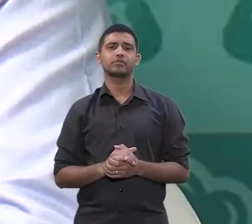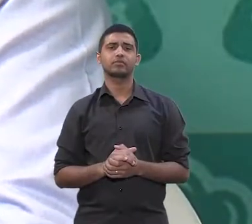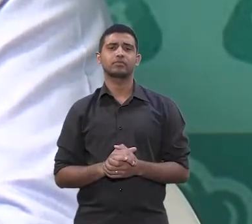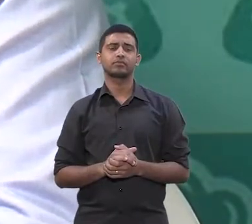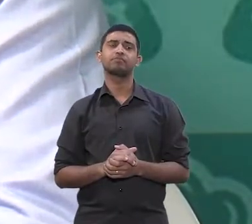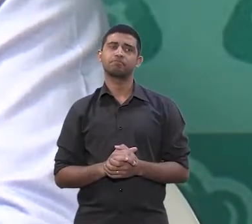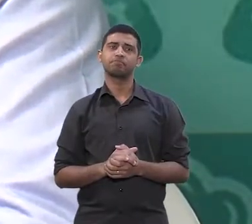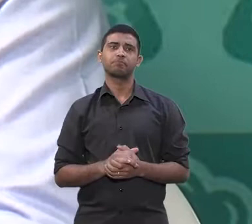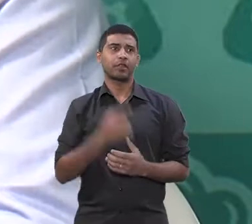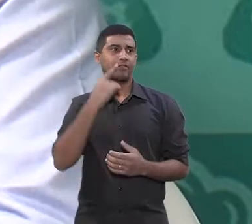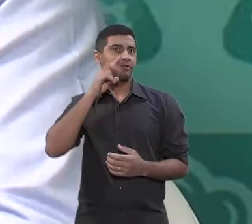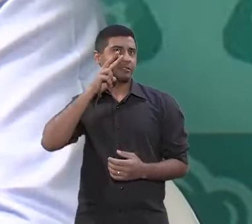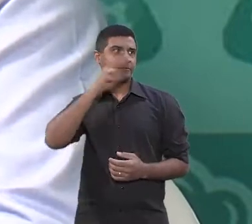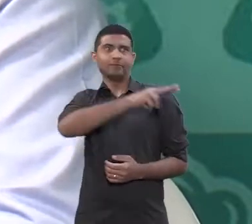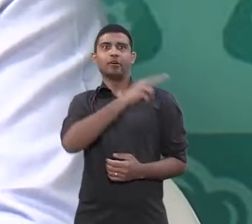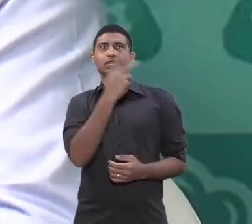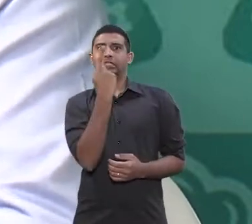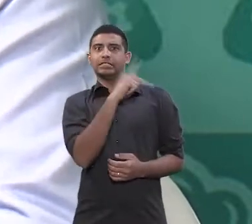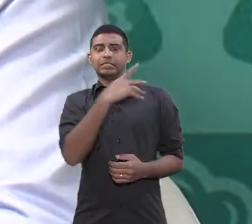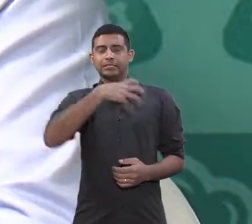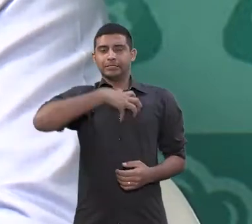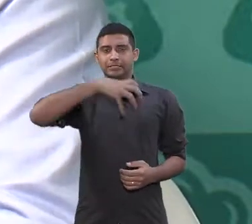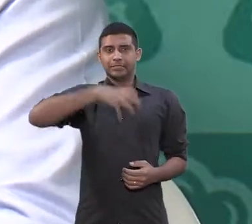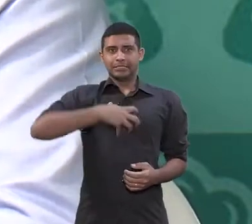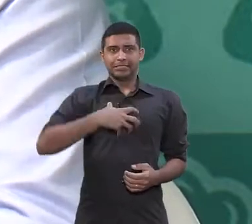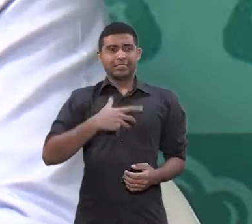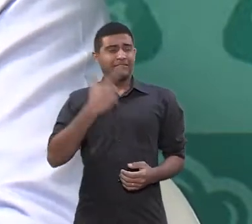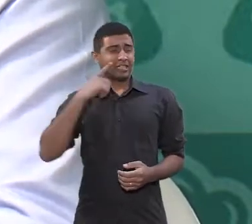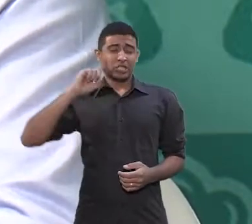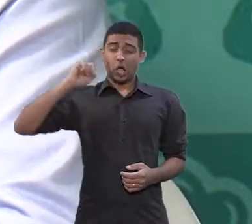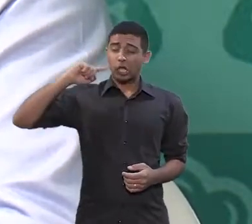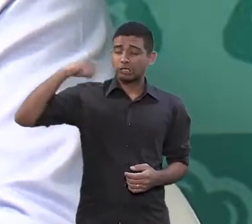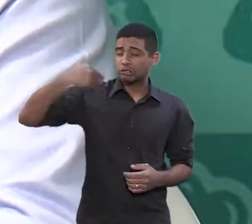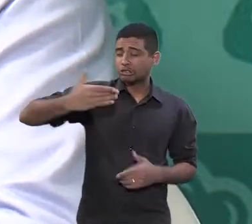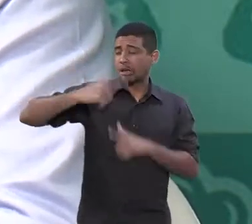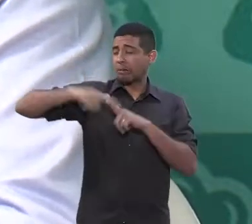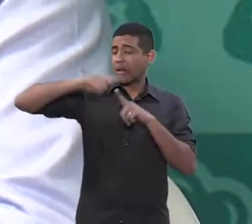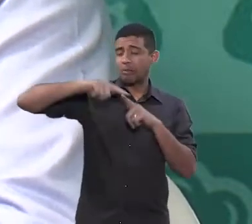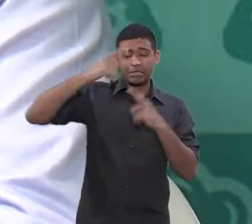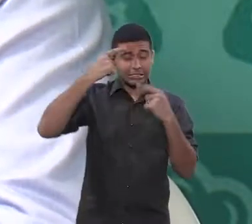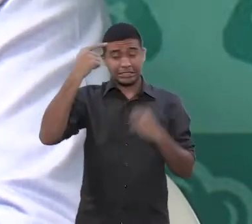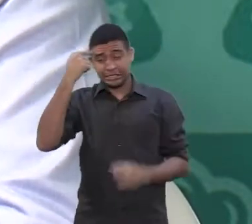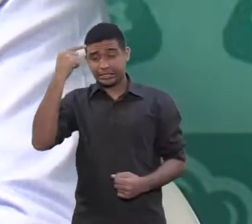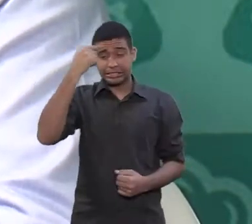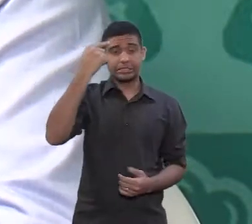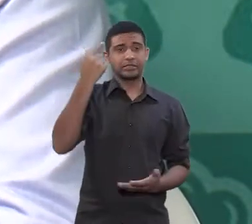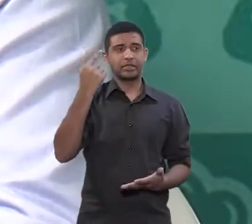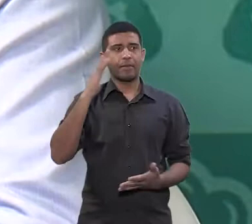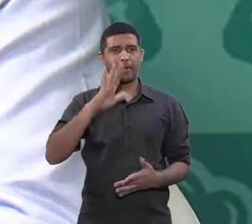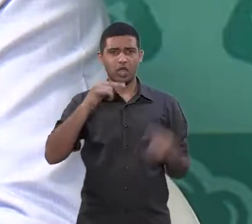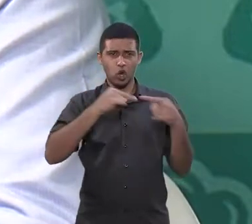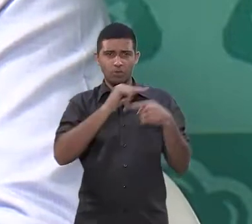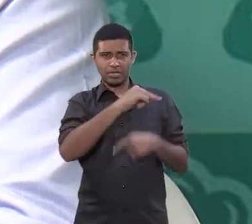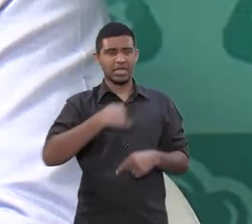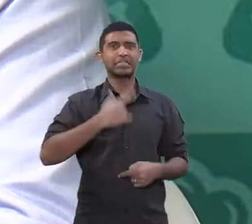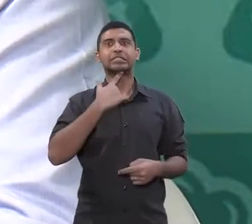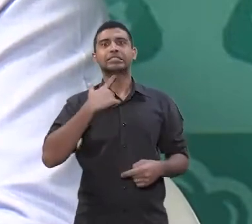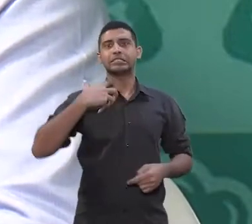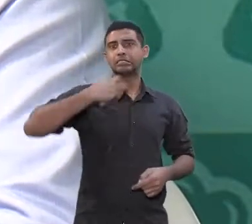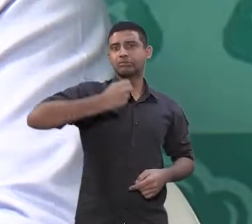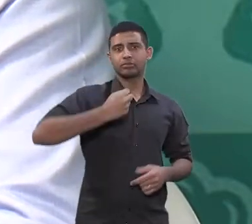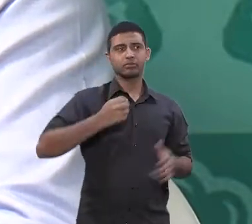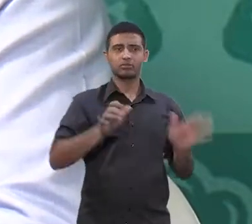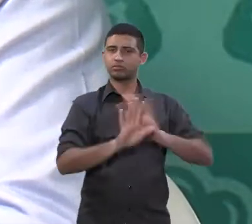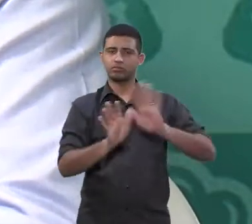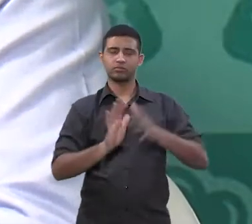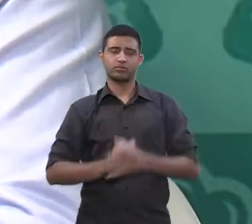são graves para ele, na verdade, né? Que ele carrega no dia a dia, mas ele necessariamente não é um suicida,